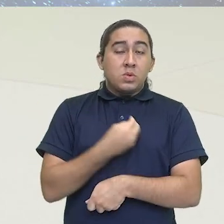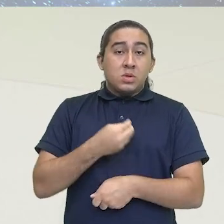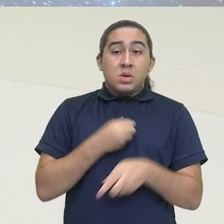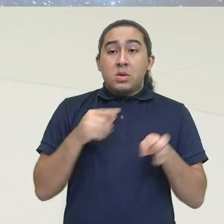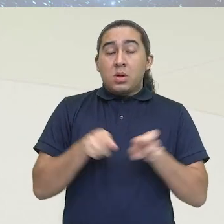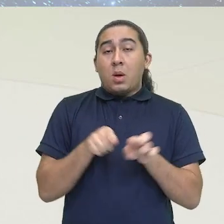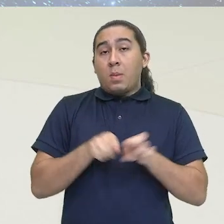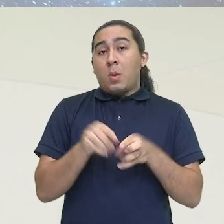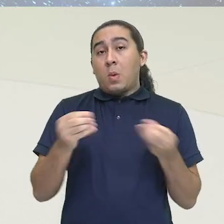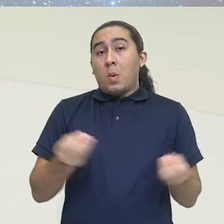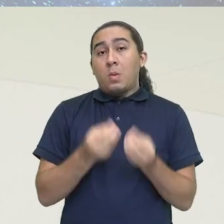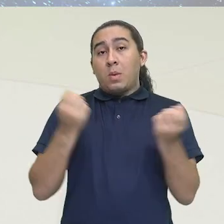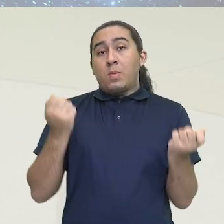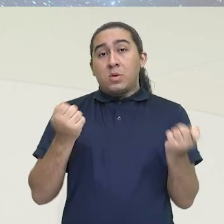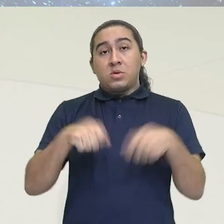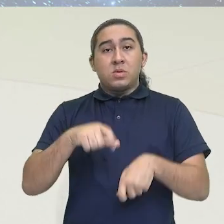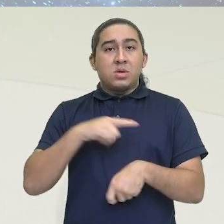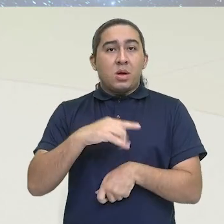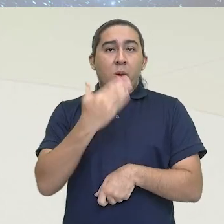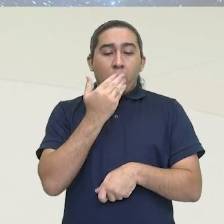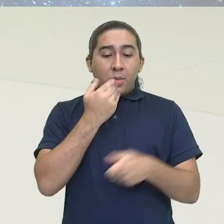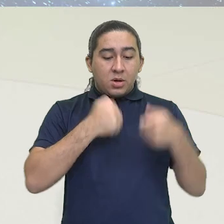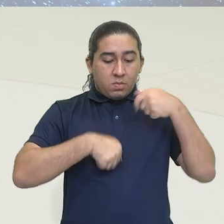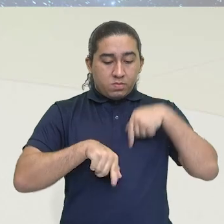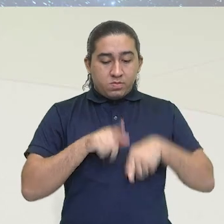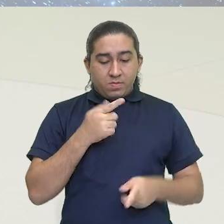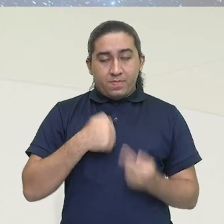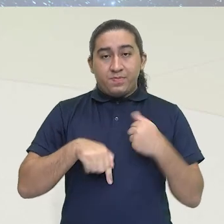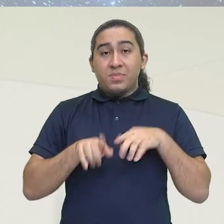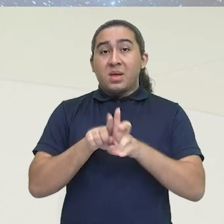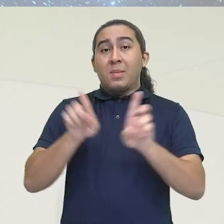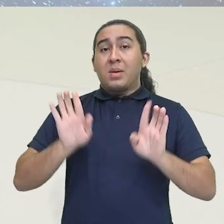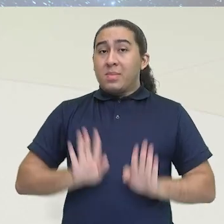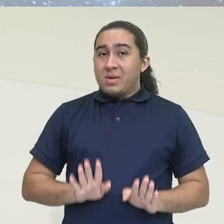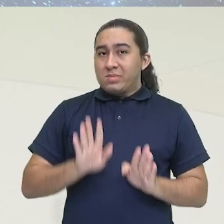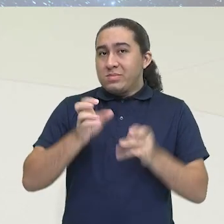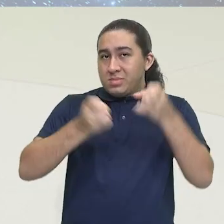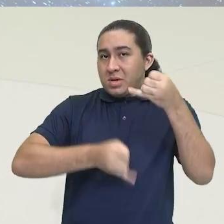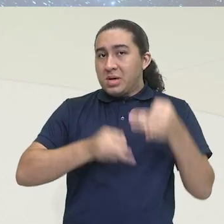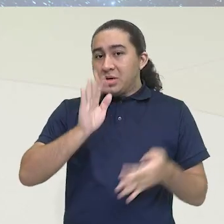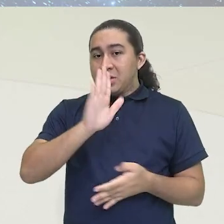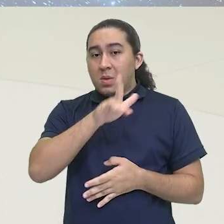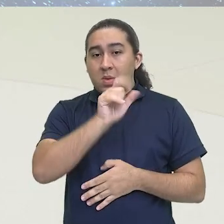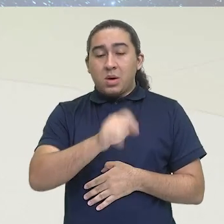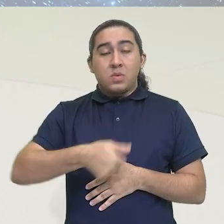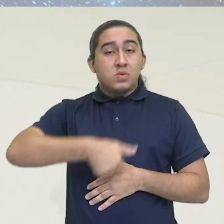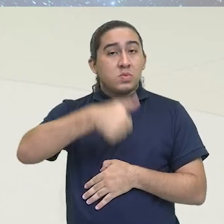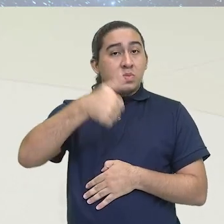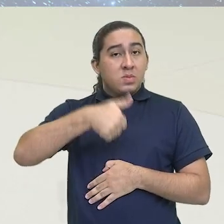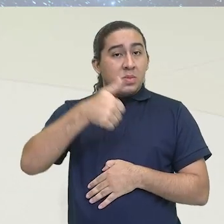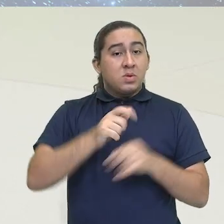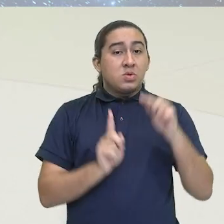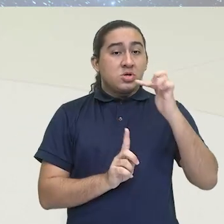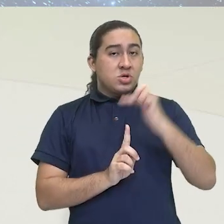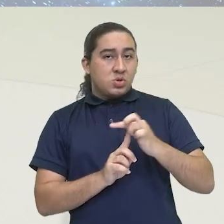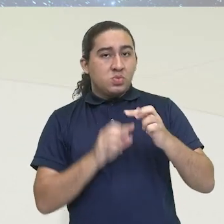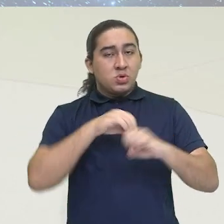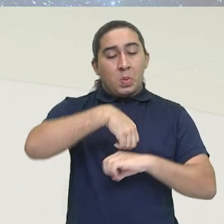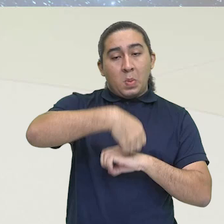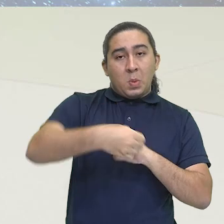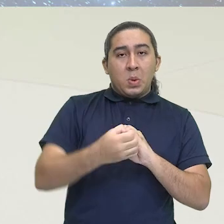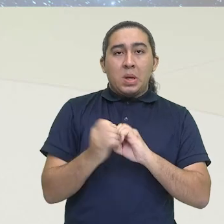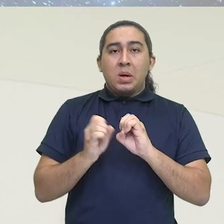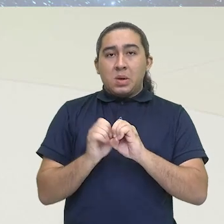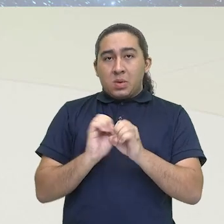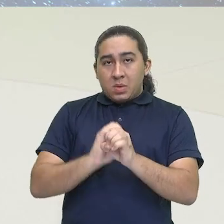eles poderiam processar os seus alimentos. Mas eu falei aí dos coacervados, né, que foram as primeiras moléculas, né, as